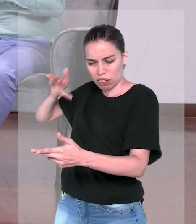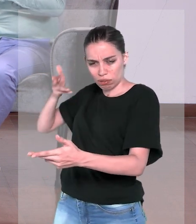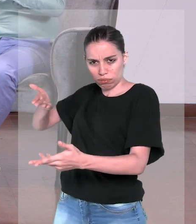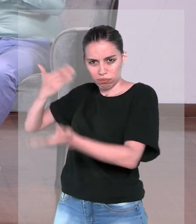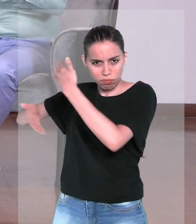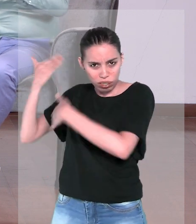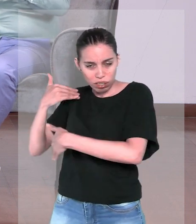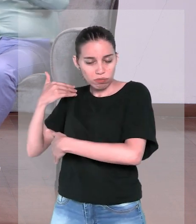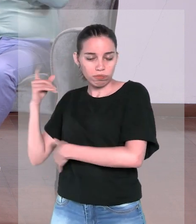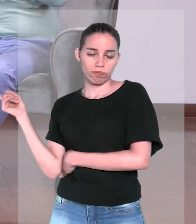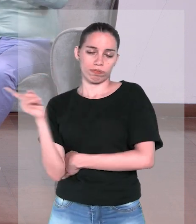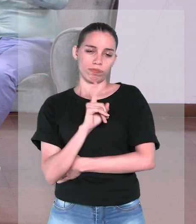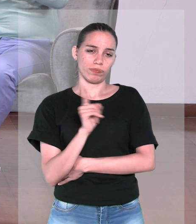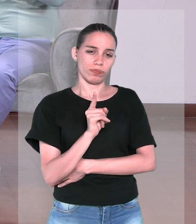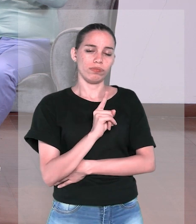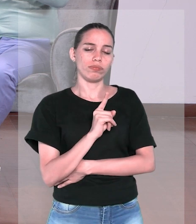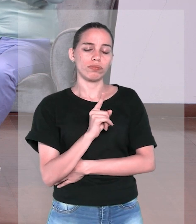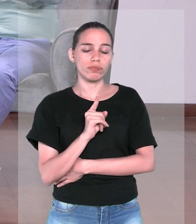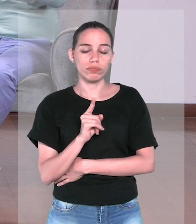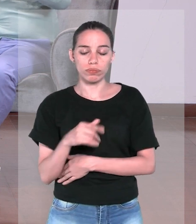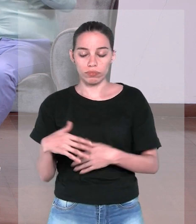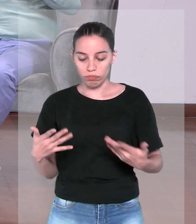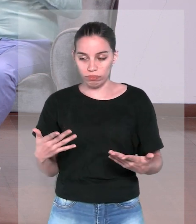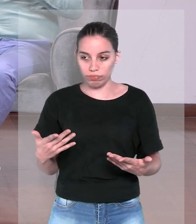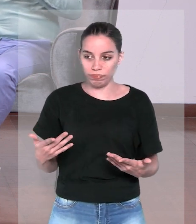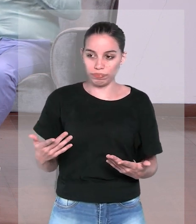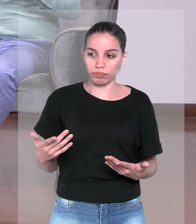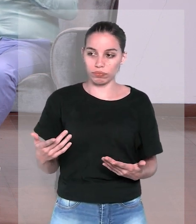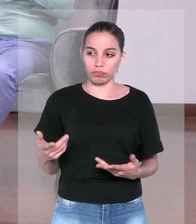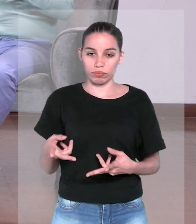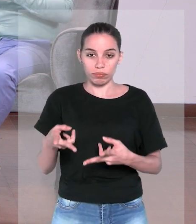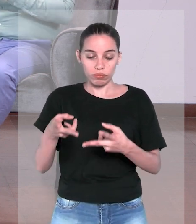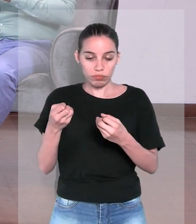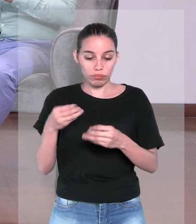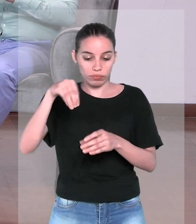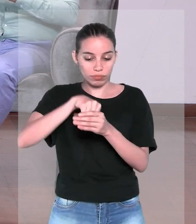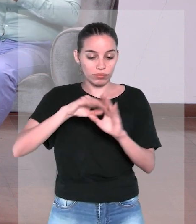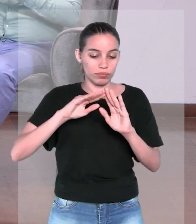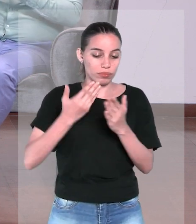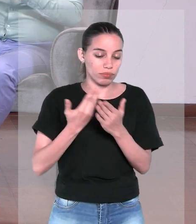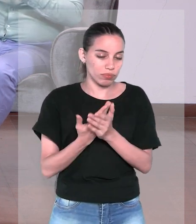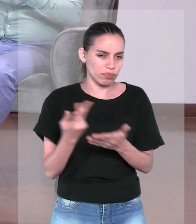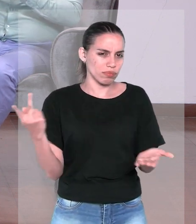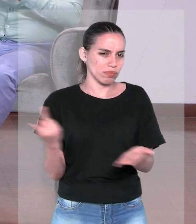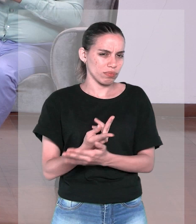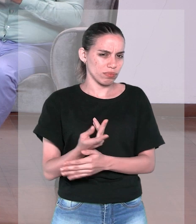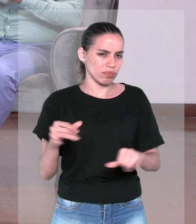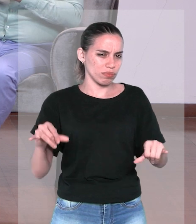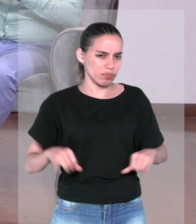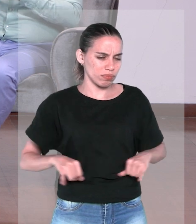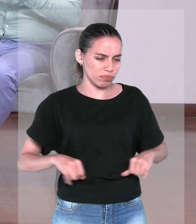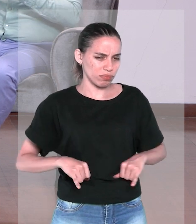questão. Você não está lidando com alguém que mata e se esconde. Você está lidando com alguém que mata e se